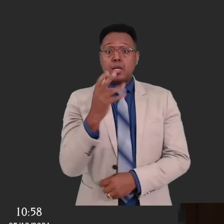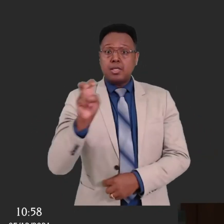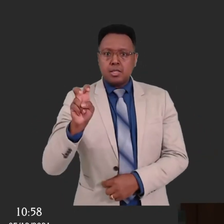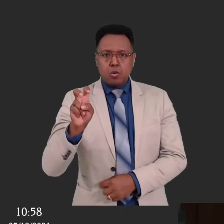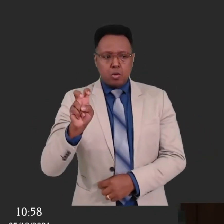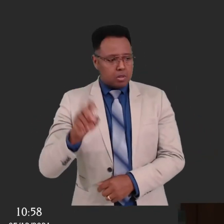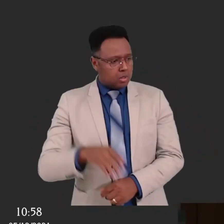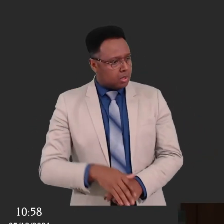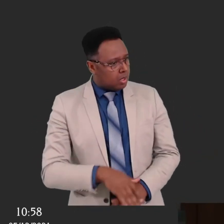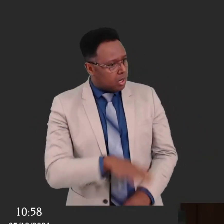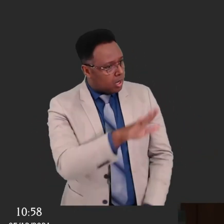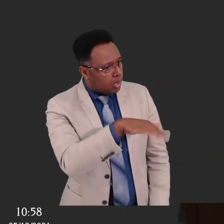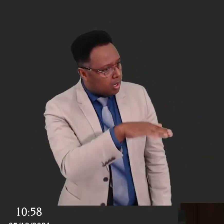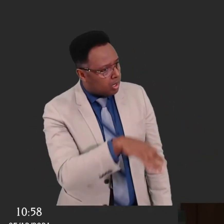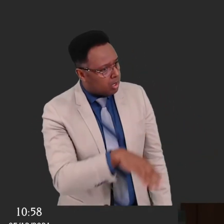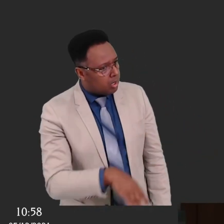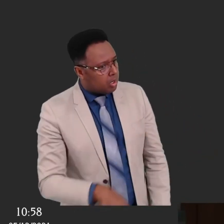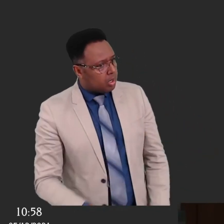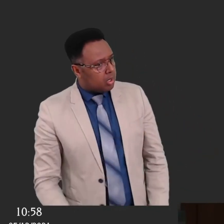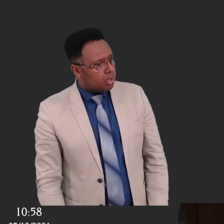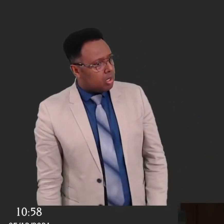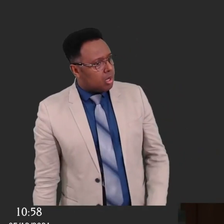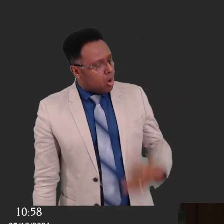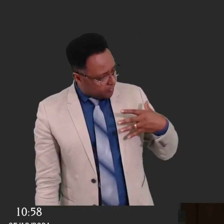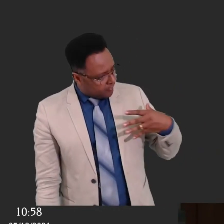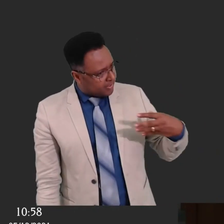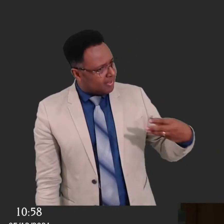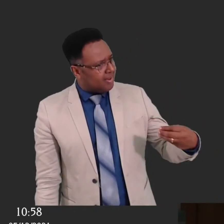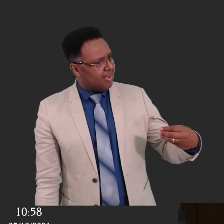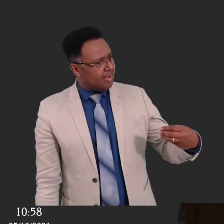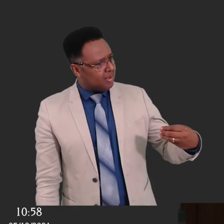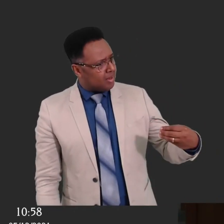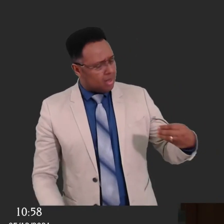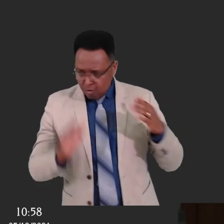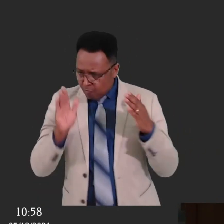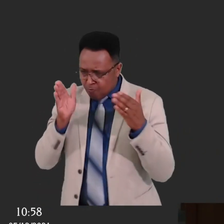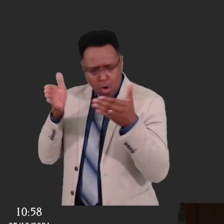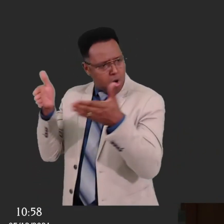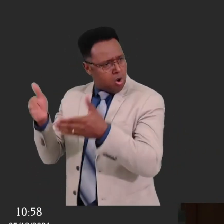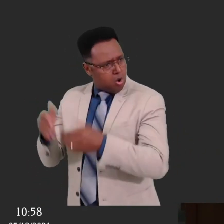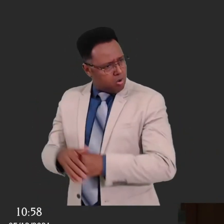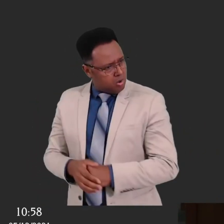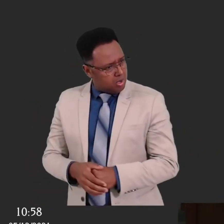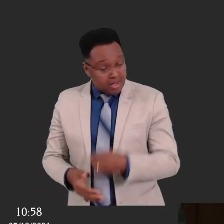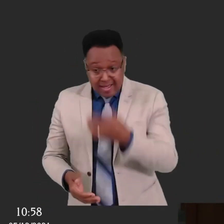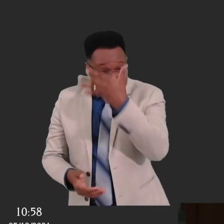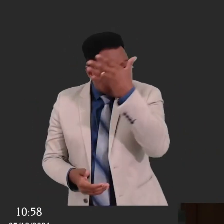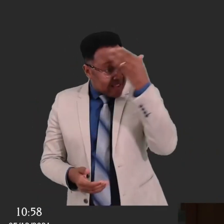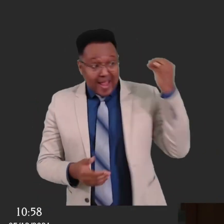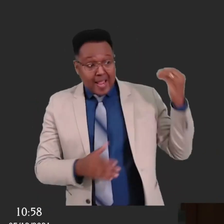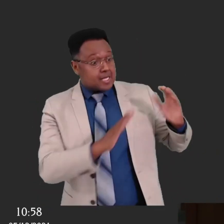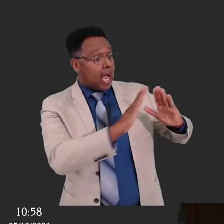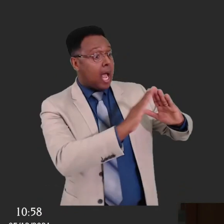do teu pai. Quem é a filha? A filha está aqui hoje reunida. Era a figura de Rebeca